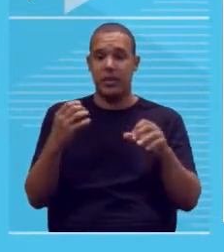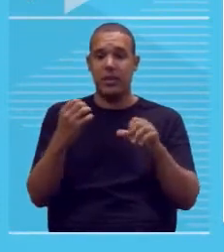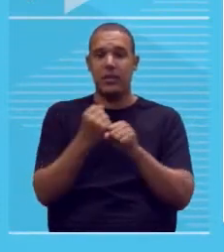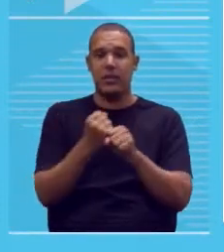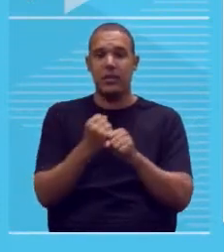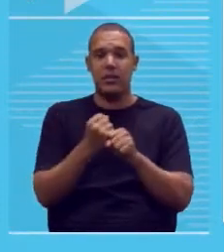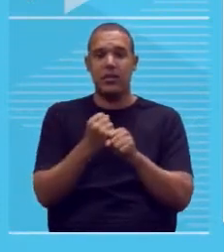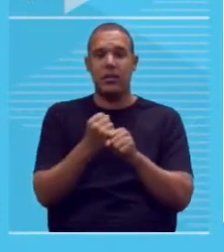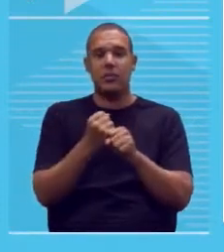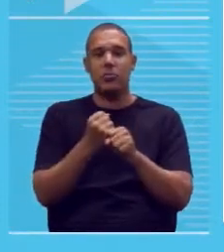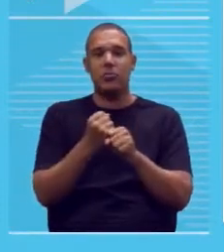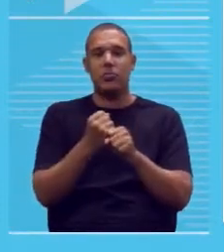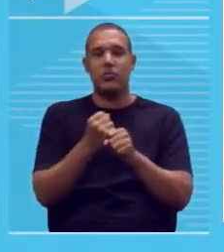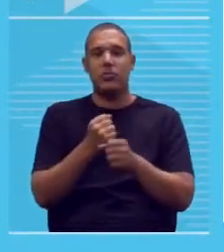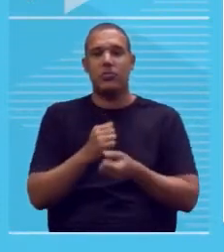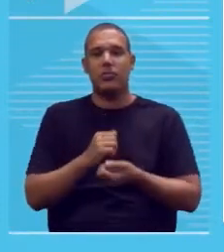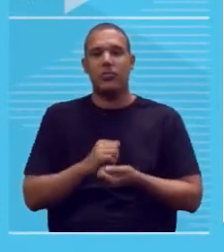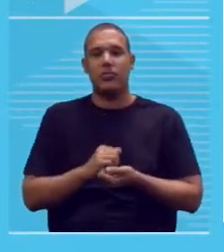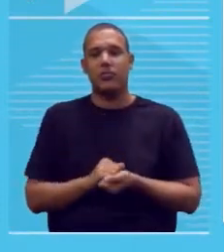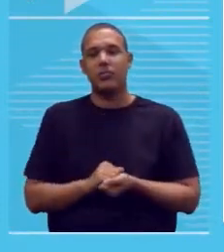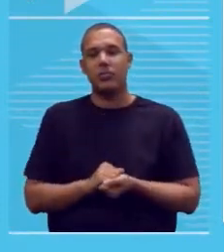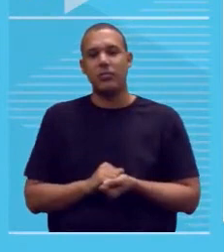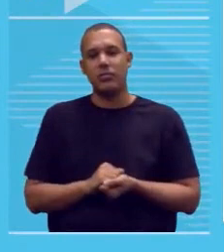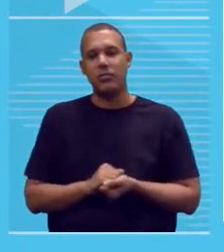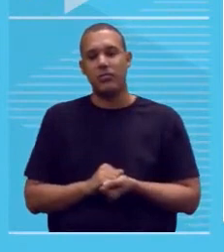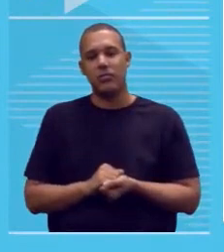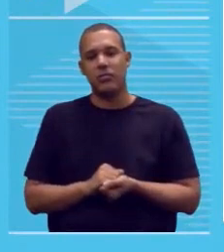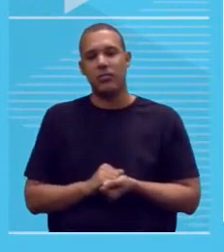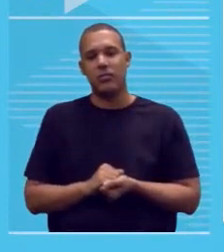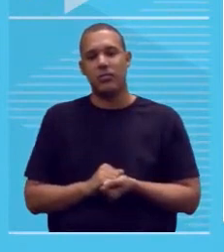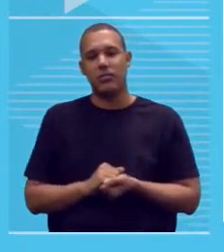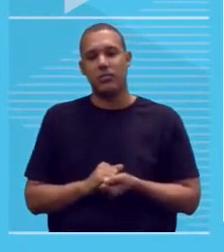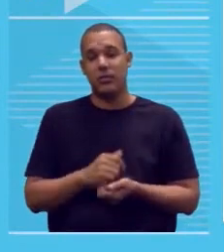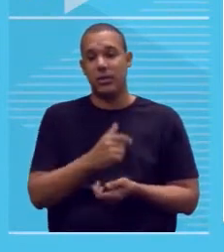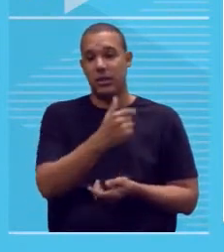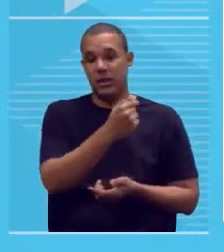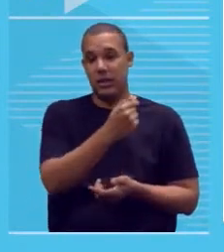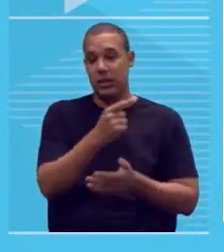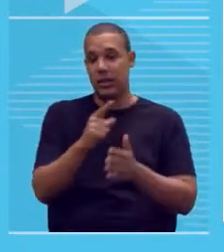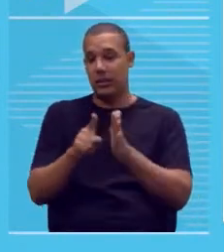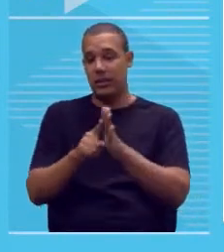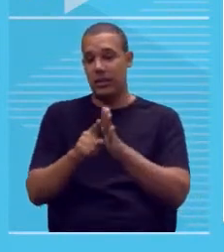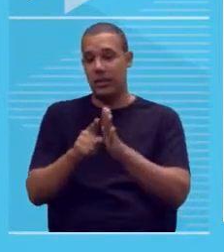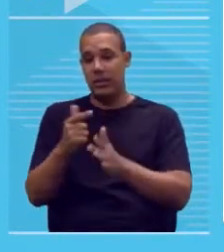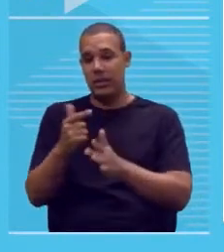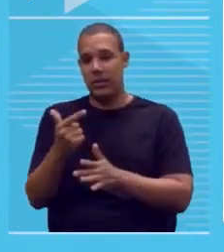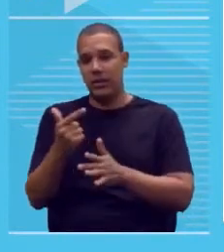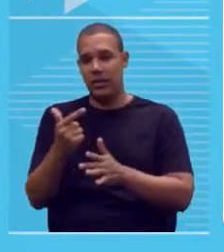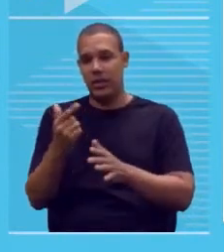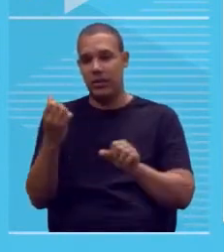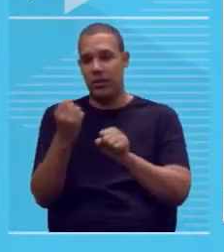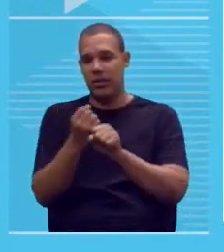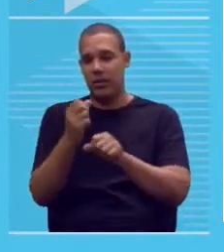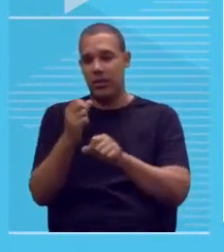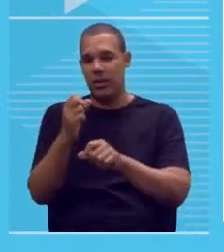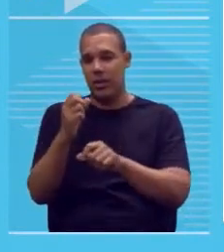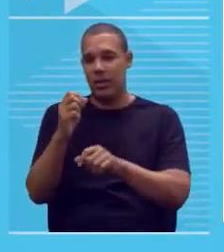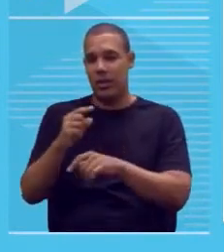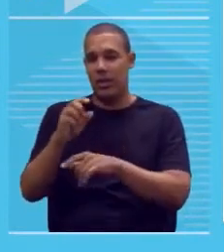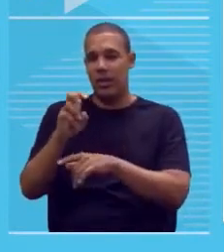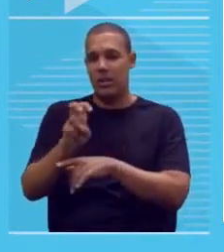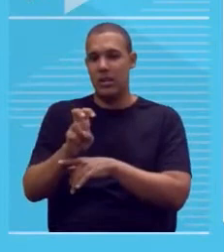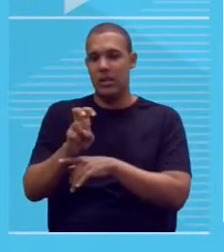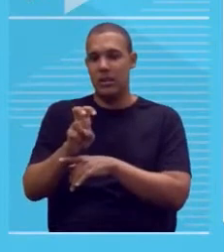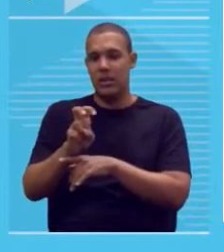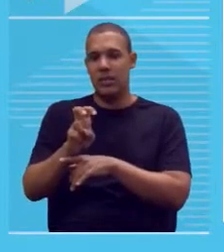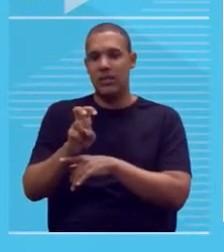conta. Só fazer a conta. Professor, 7 menos 2, ali daria 5, professor. 7